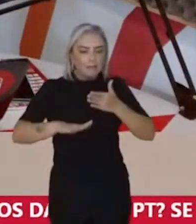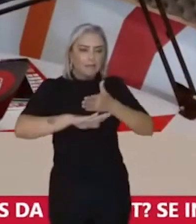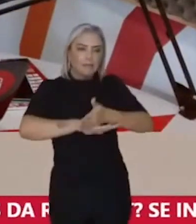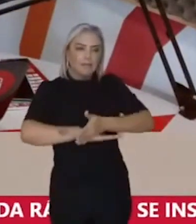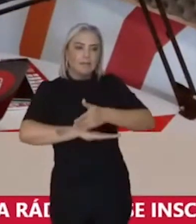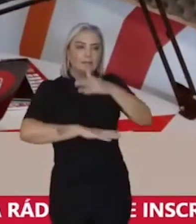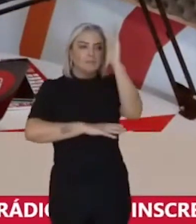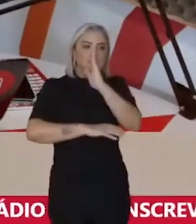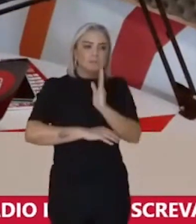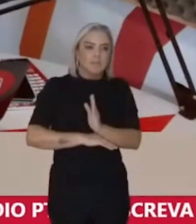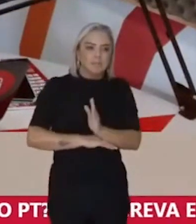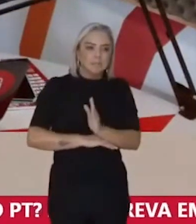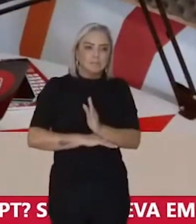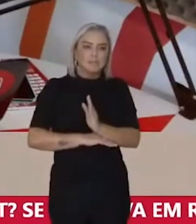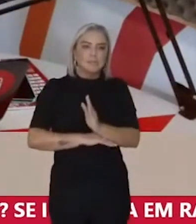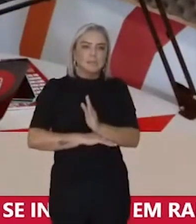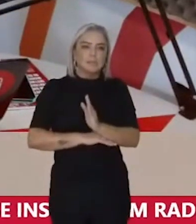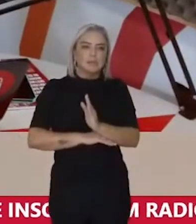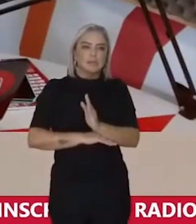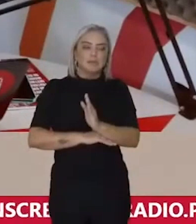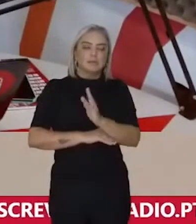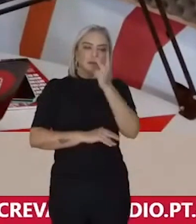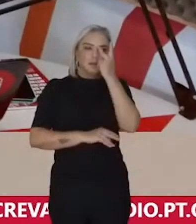do Brasil na